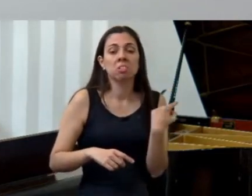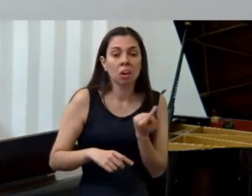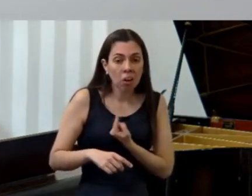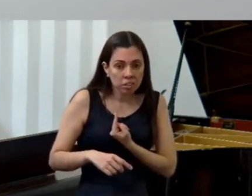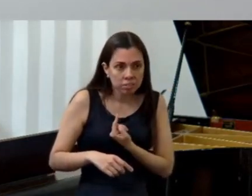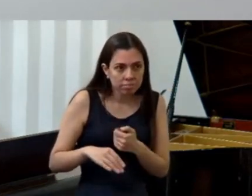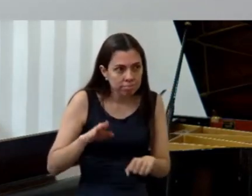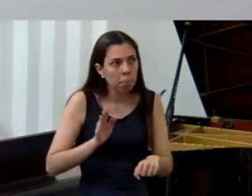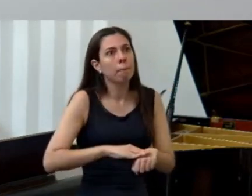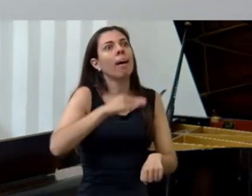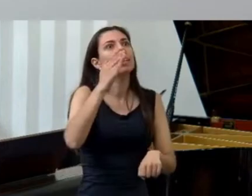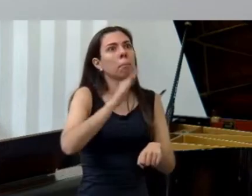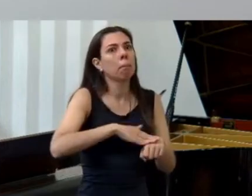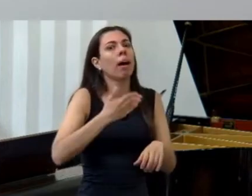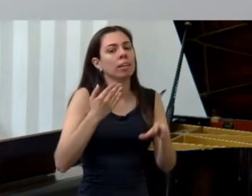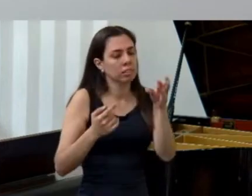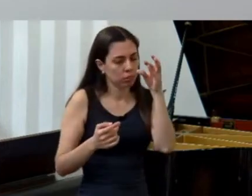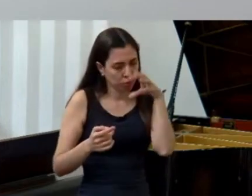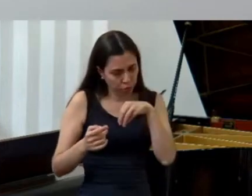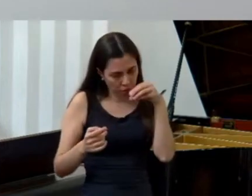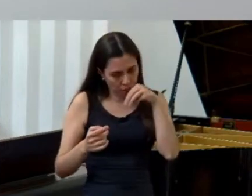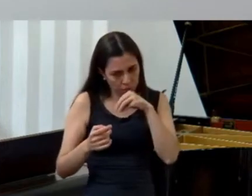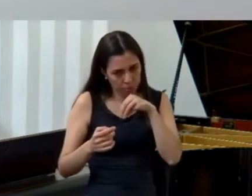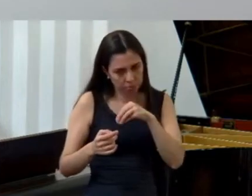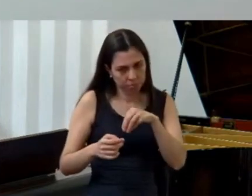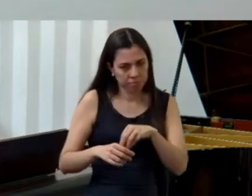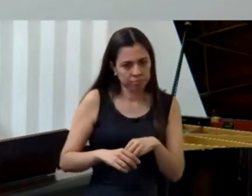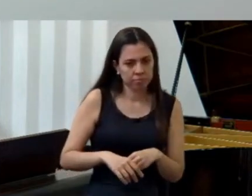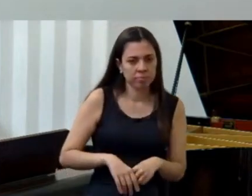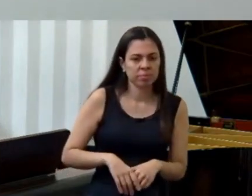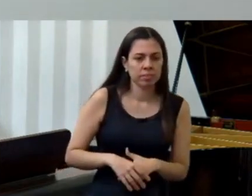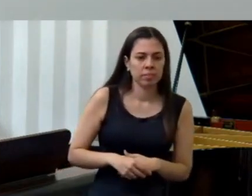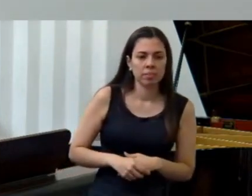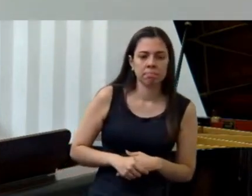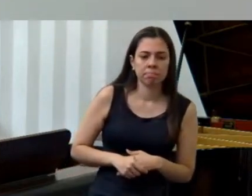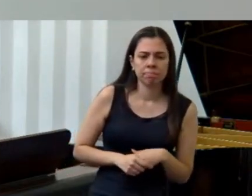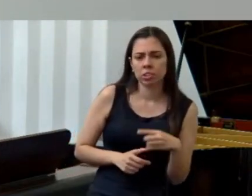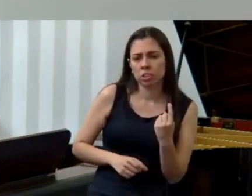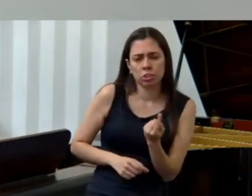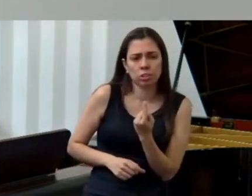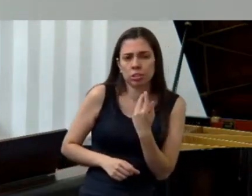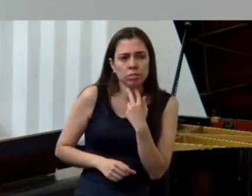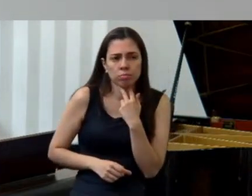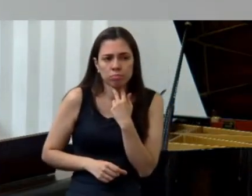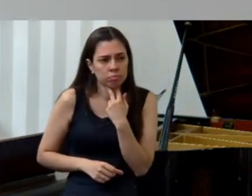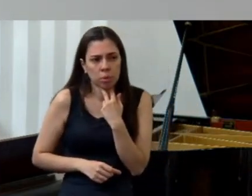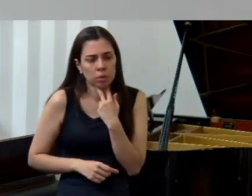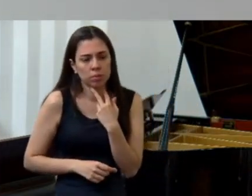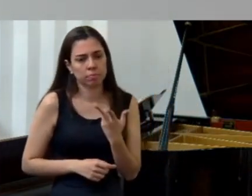que não podemos, que sozinhos não somos capazes.